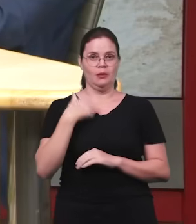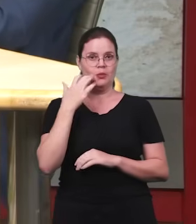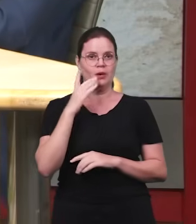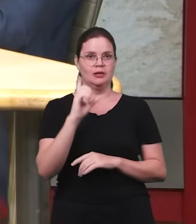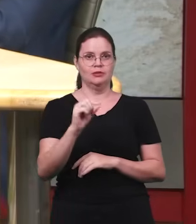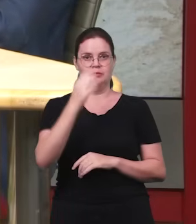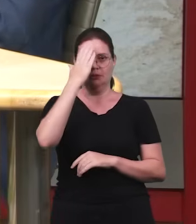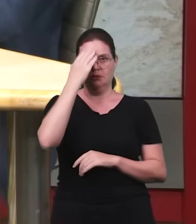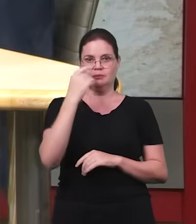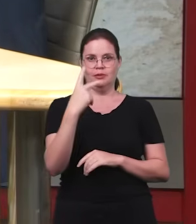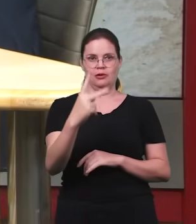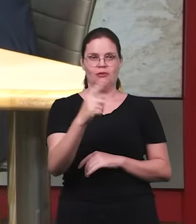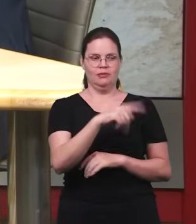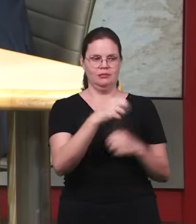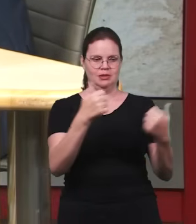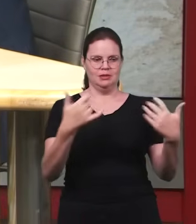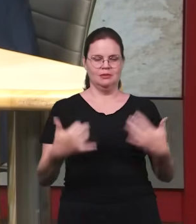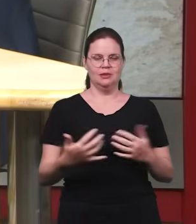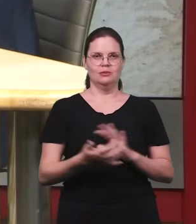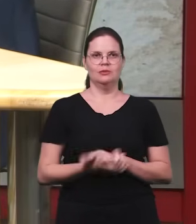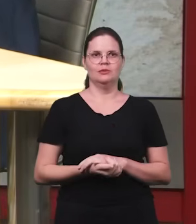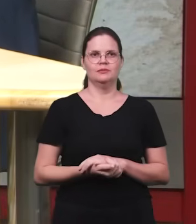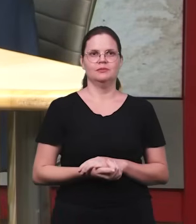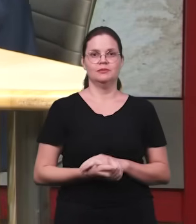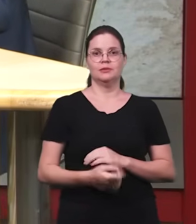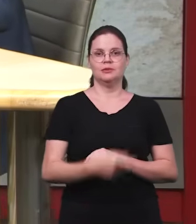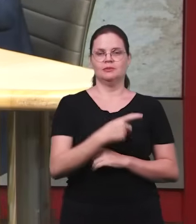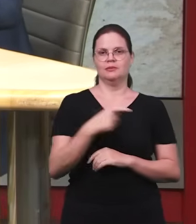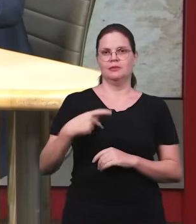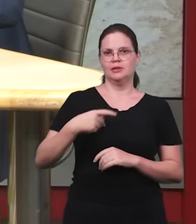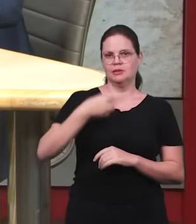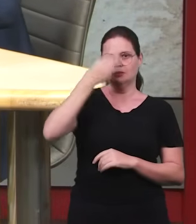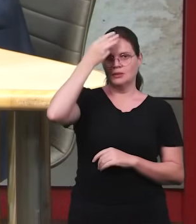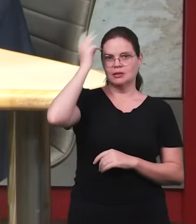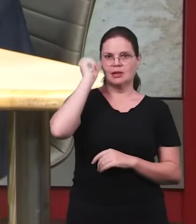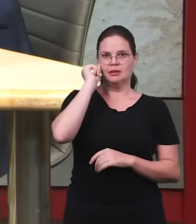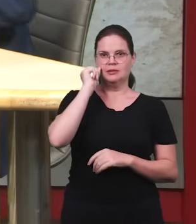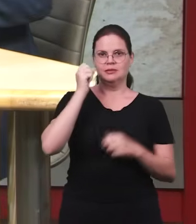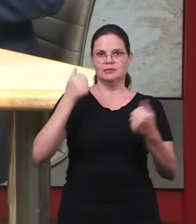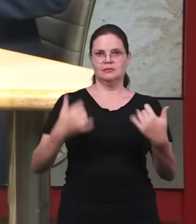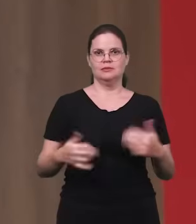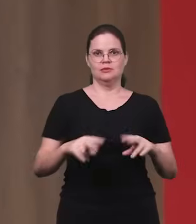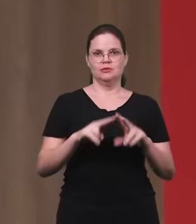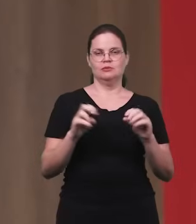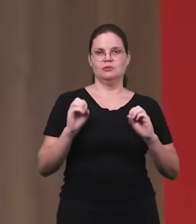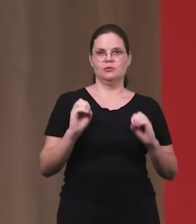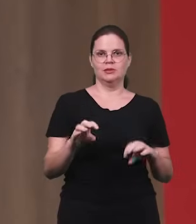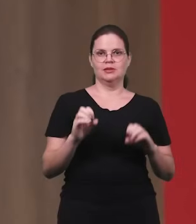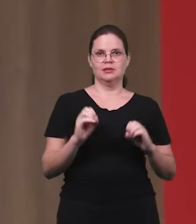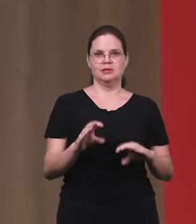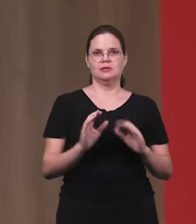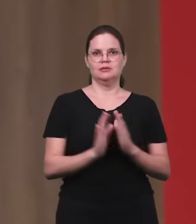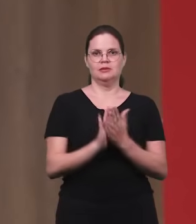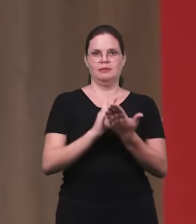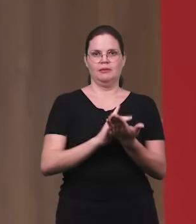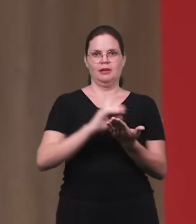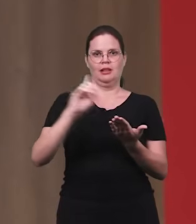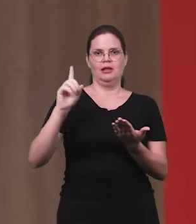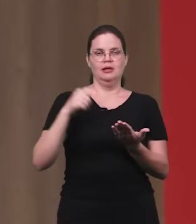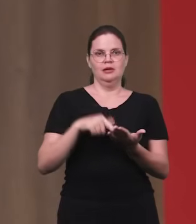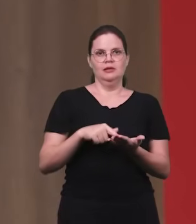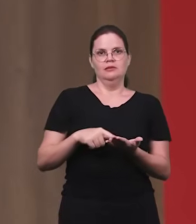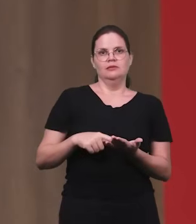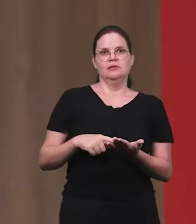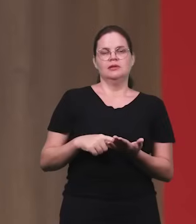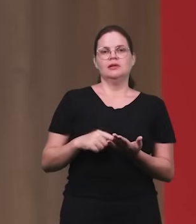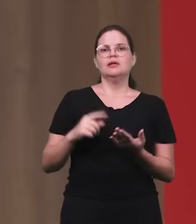Provérbios, até Douglas comentou, Douglas, o Provérbios que o pastor Marcelo falou, do ensino e da palavra, né? Que a palavra